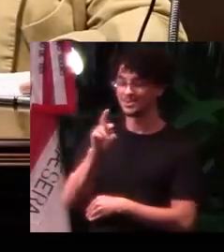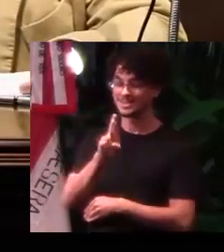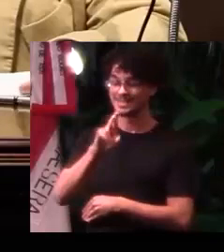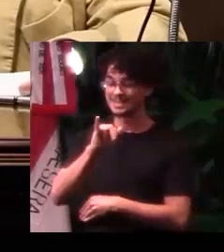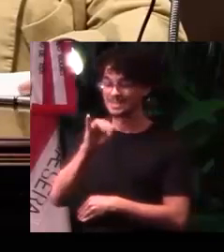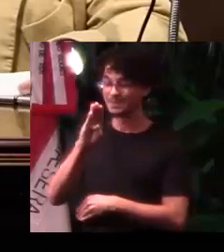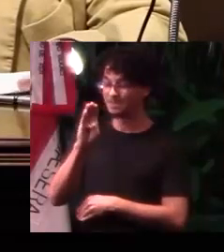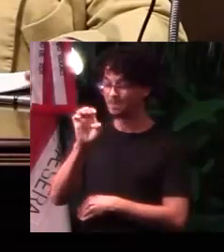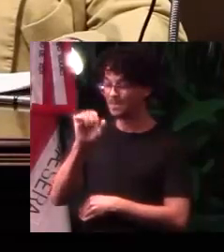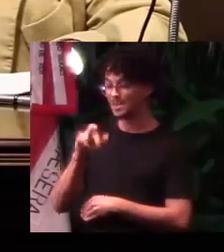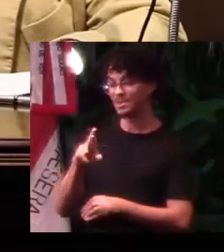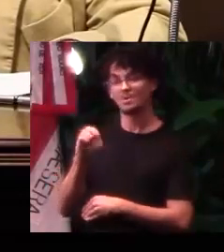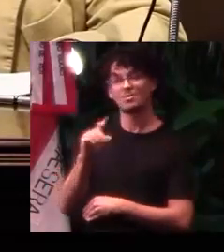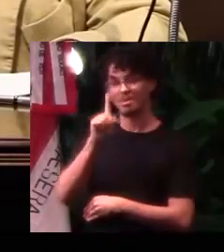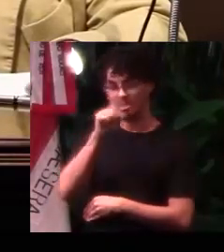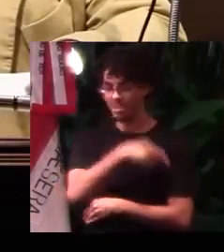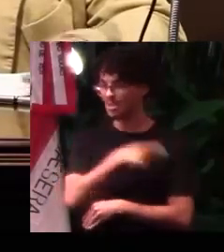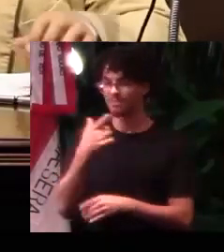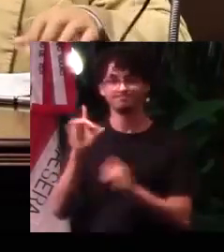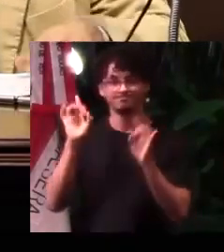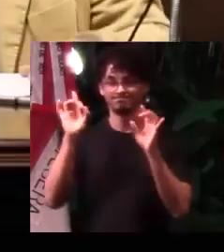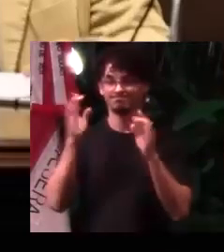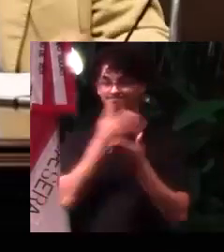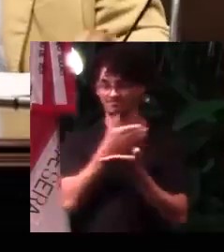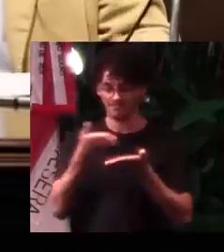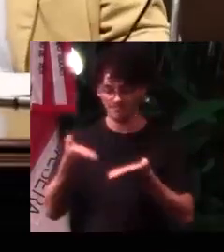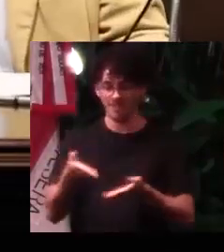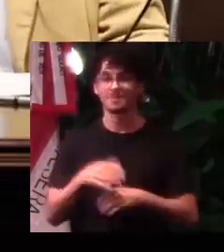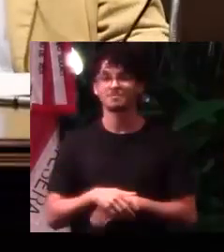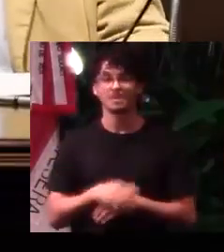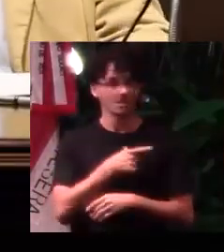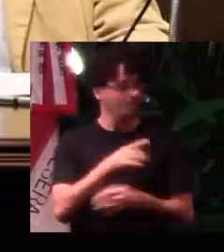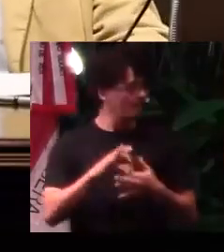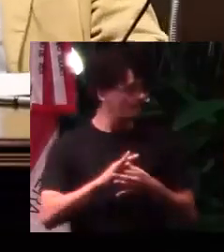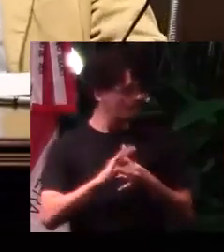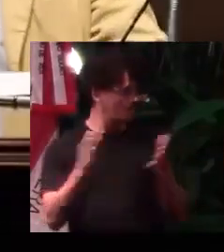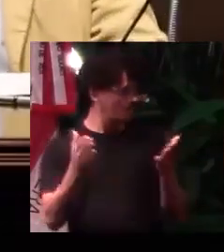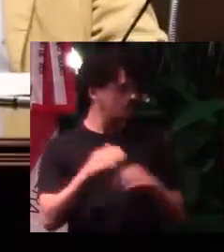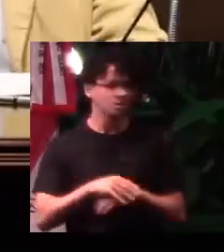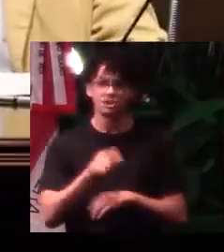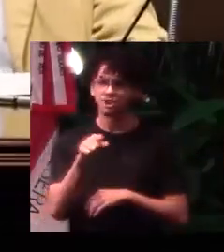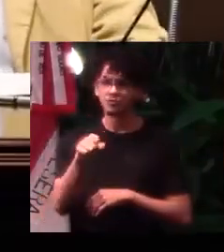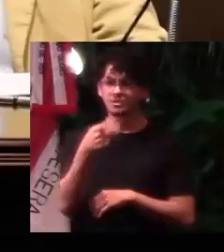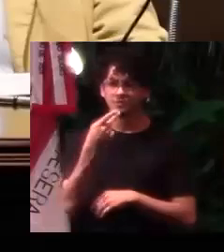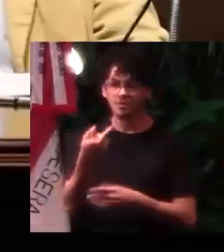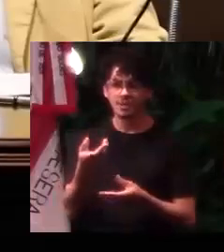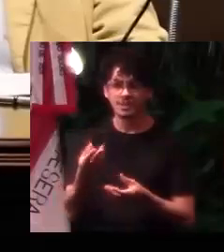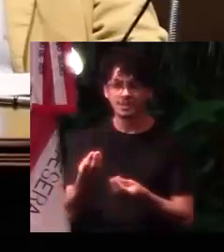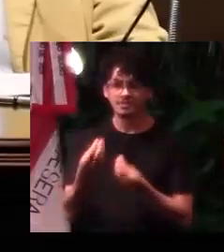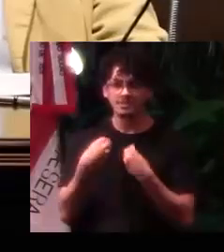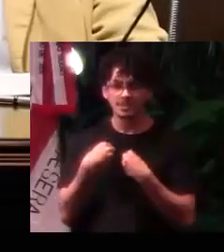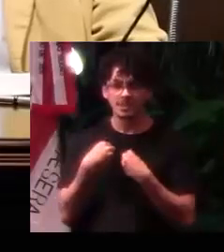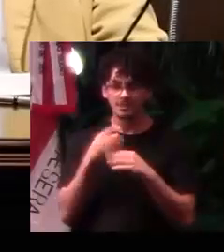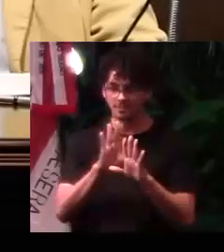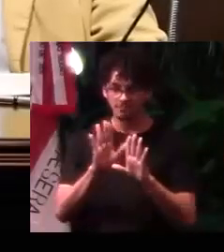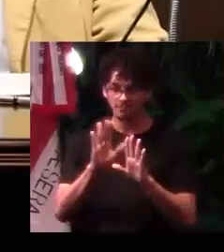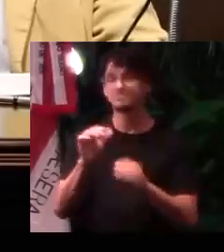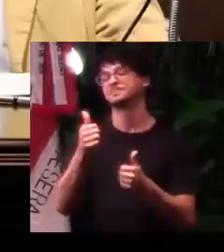para desenvolver essa atividade. Fique à vontade. Você falou que ia passar um.